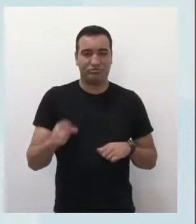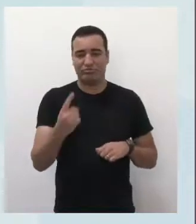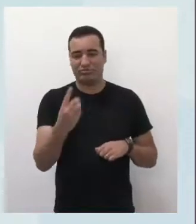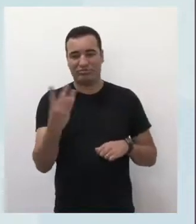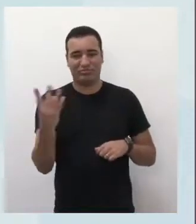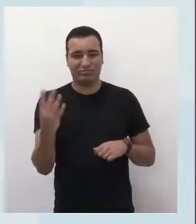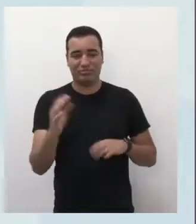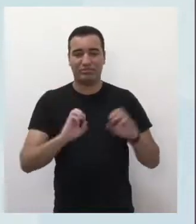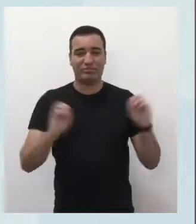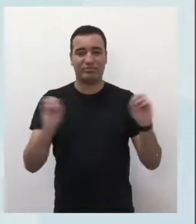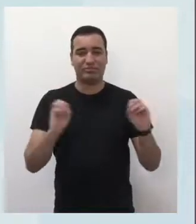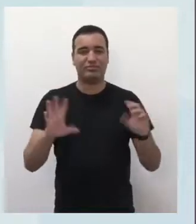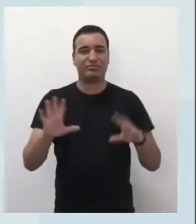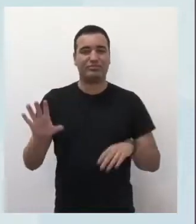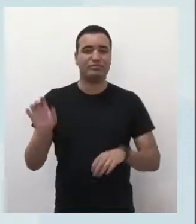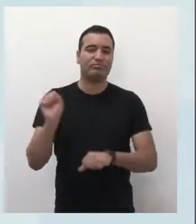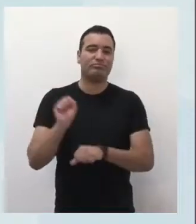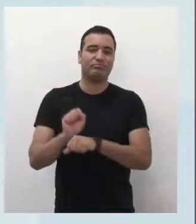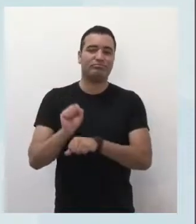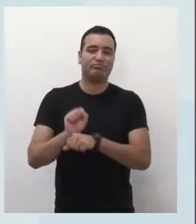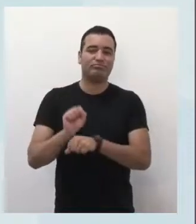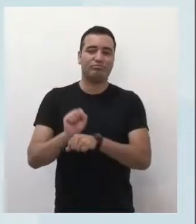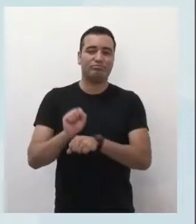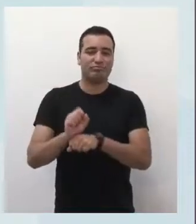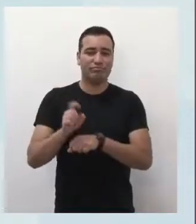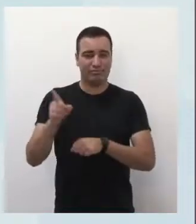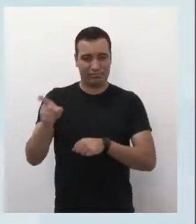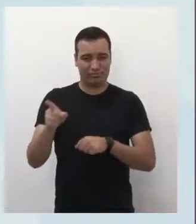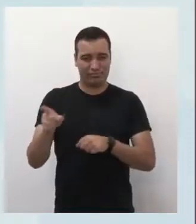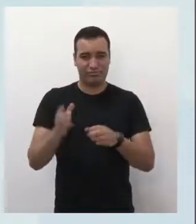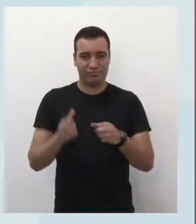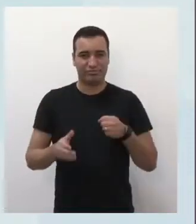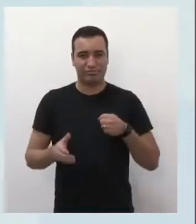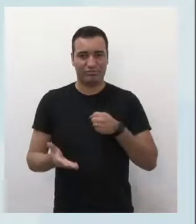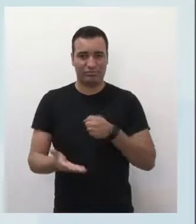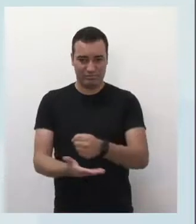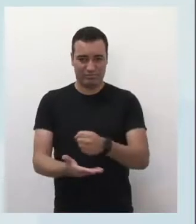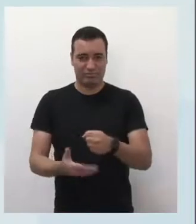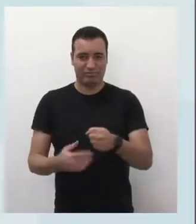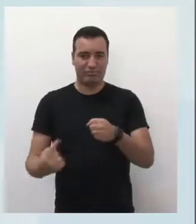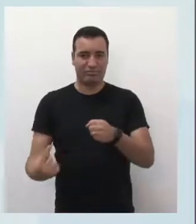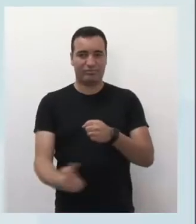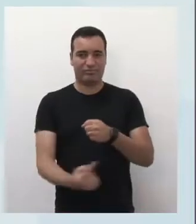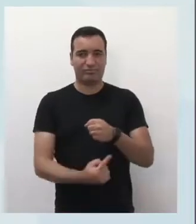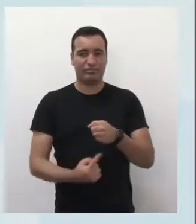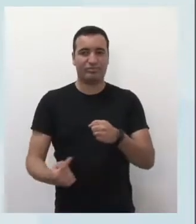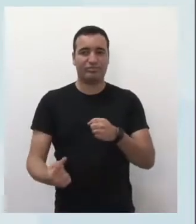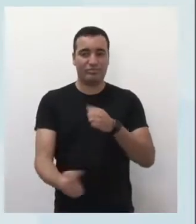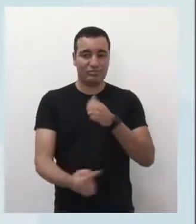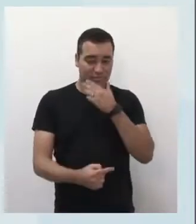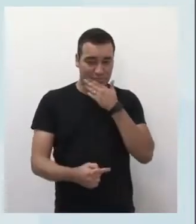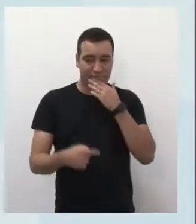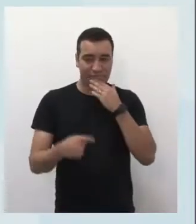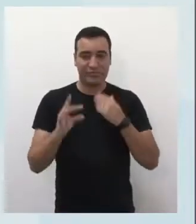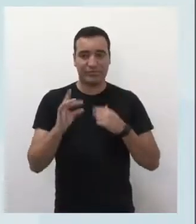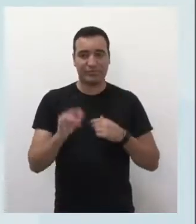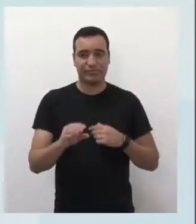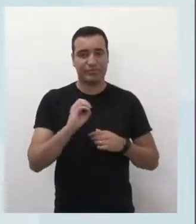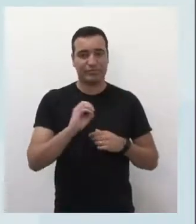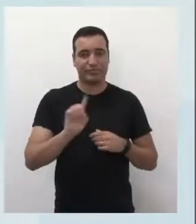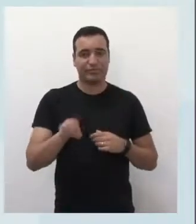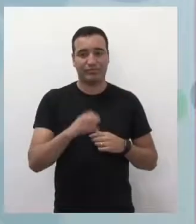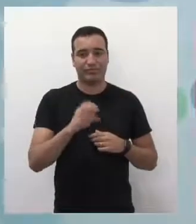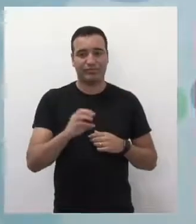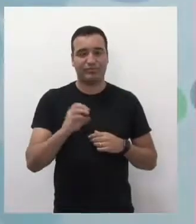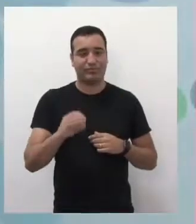espera, ou seja, o stand-by do forno de micro-ondas aqui, no caso esse que eu tirei a foto aí, ele gasta